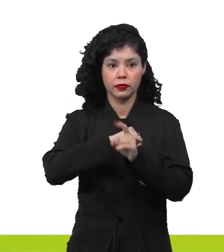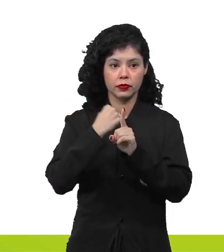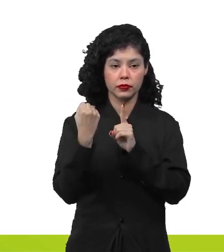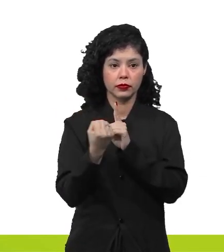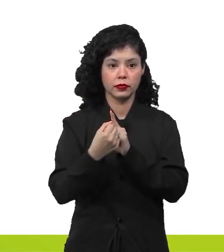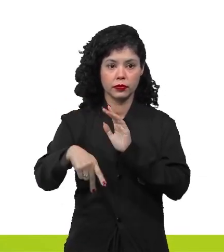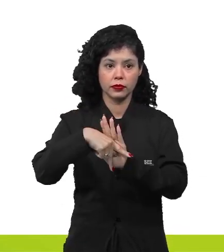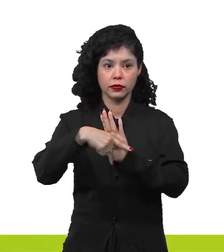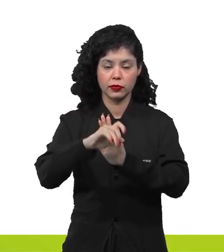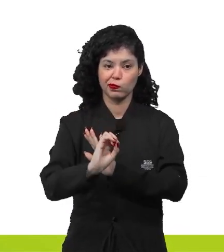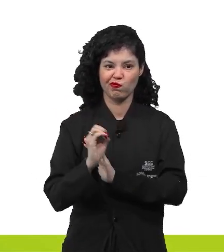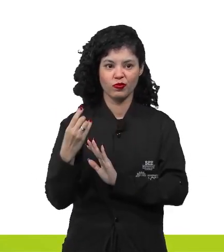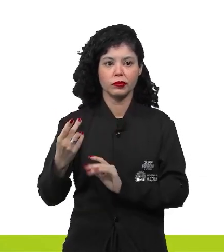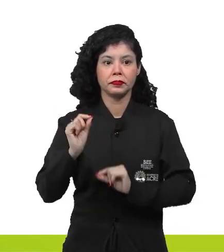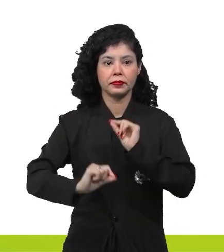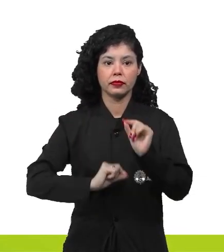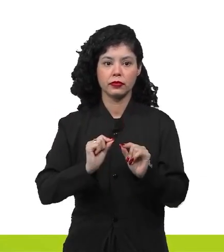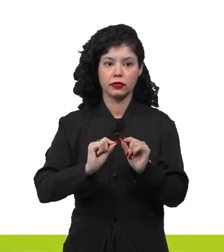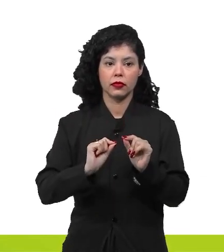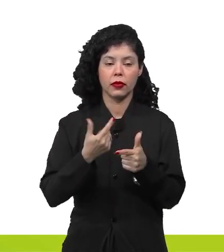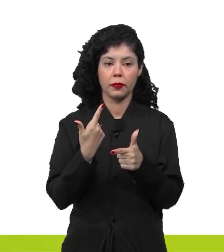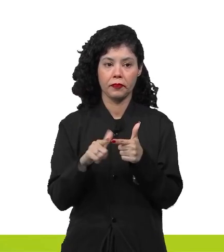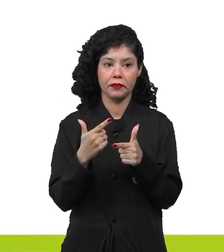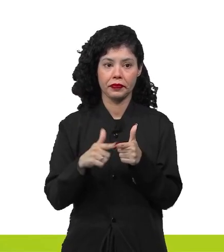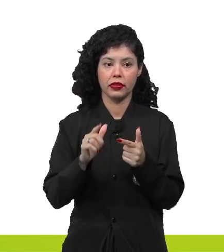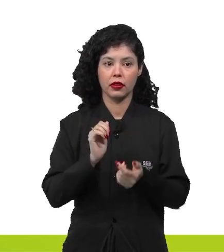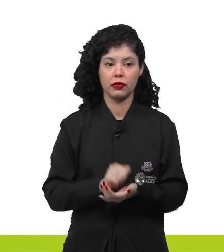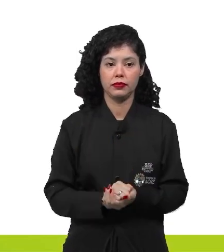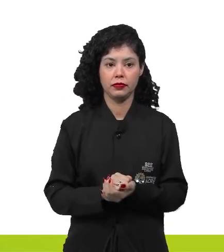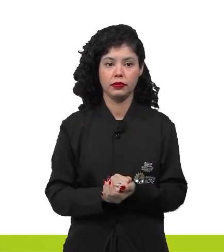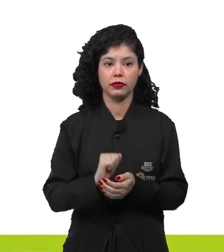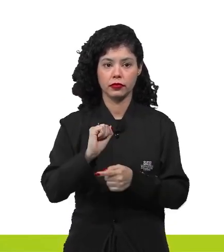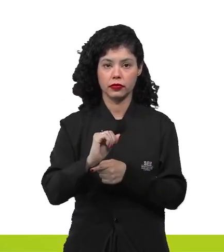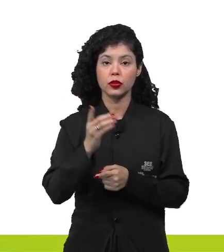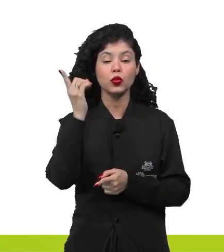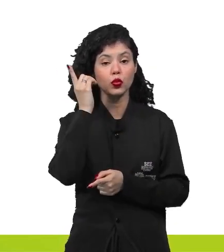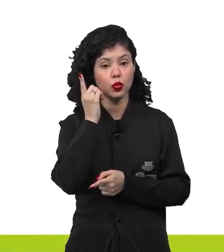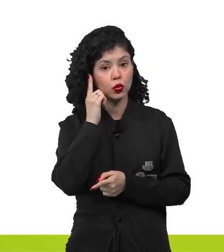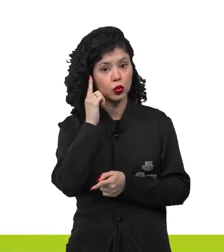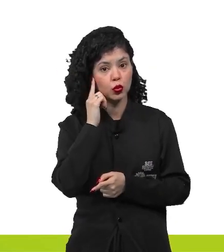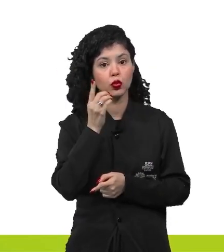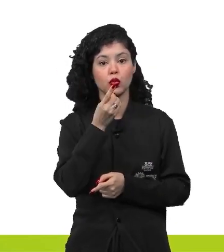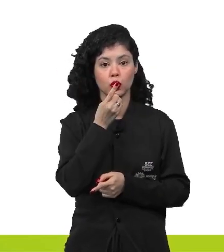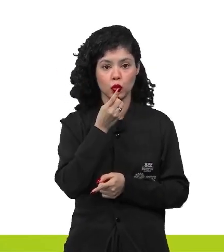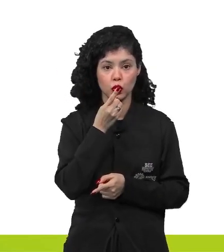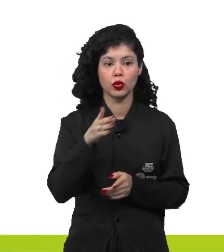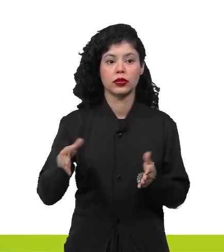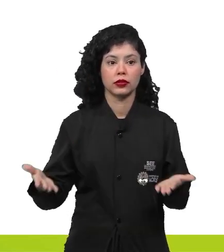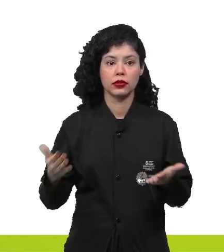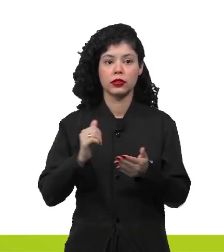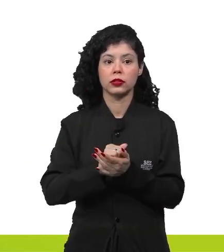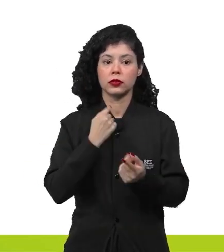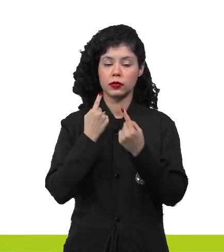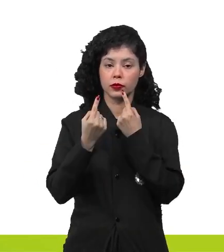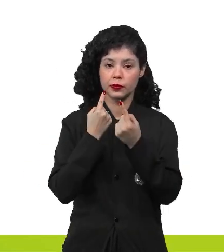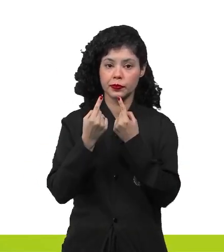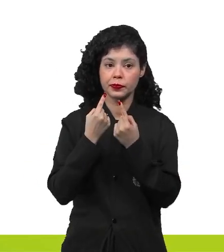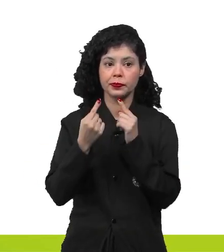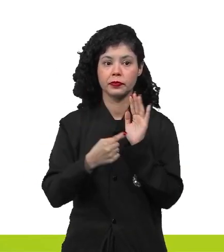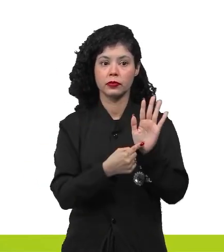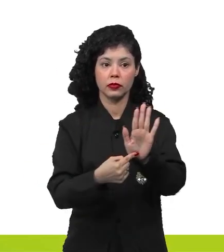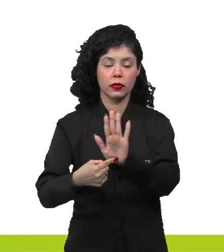social específica, ou seja, ocorrem em situações cotidianas, no dia a dia